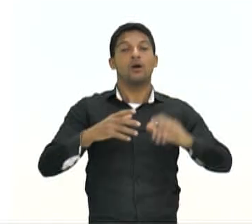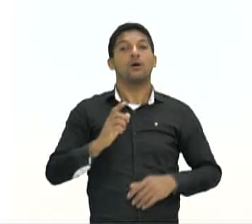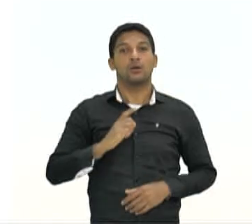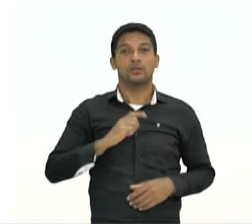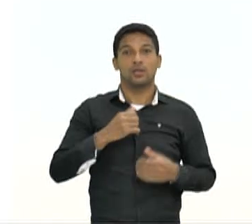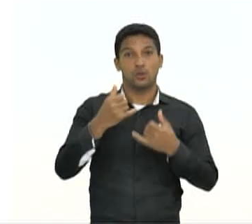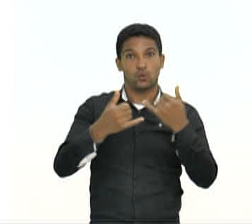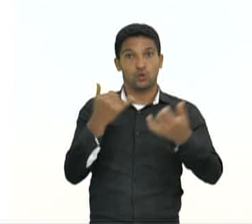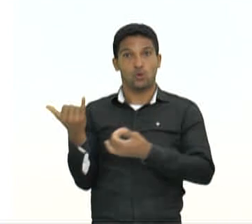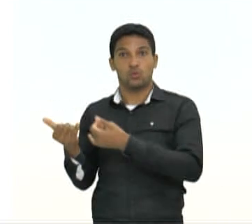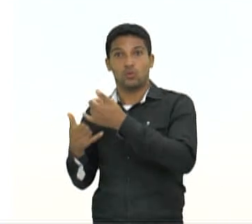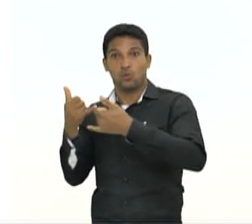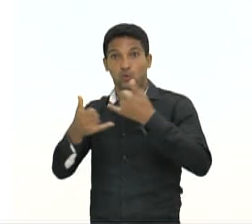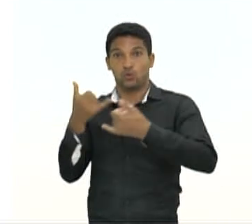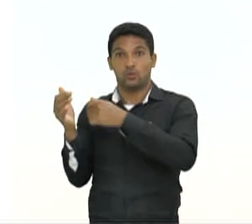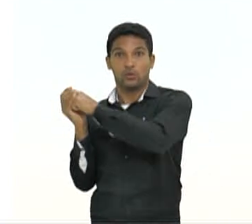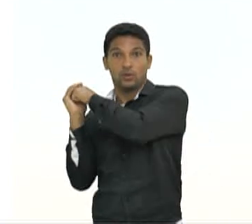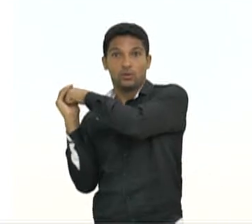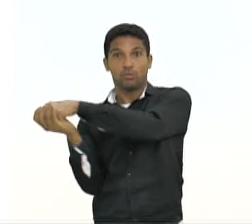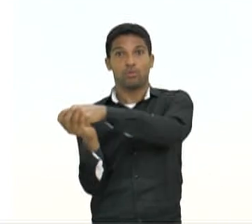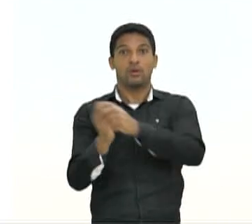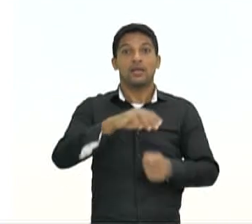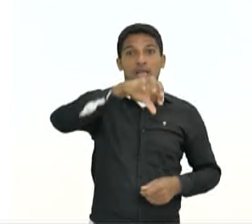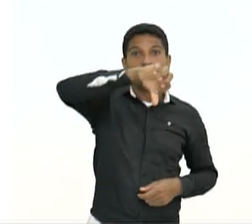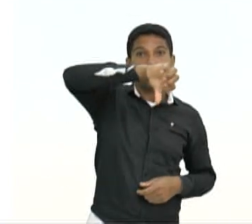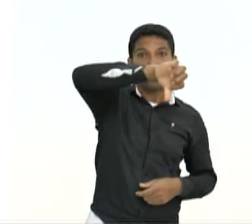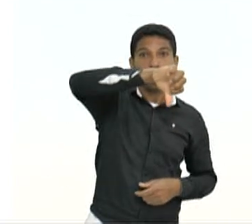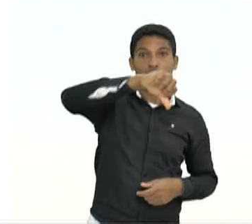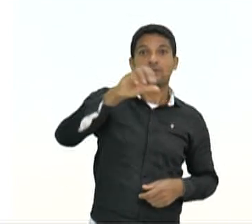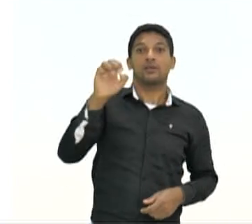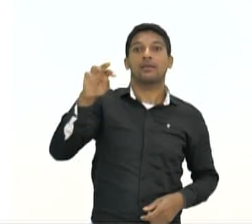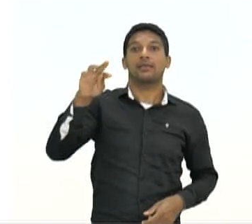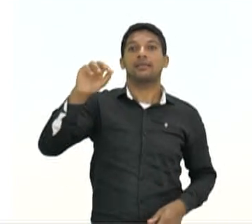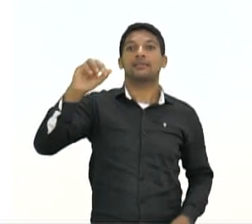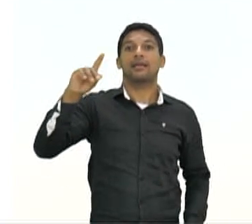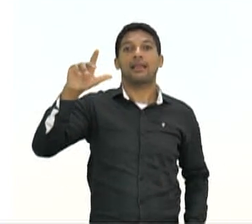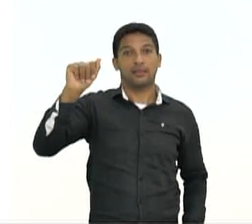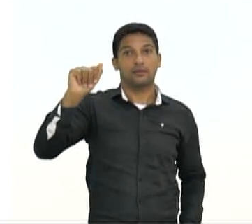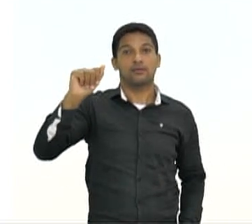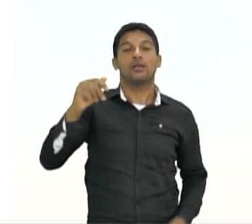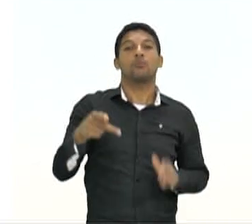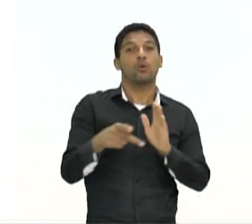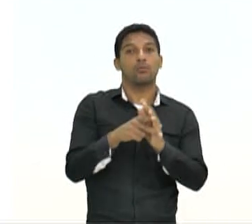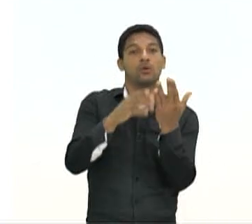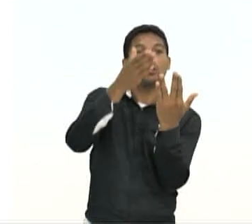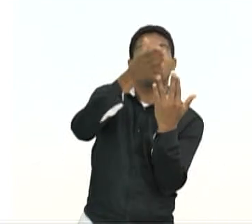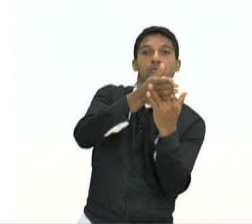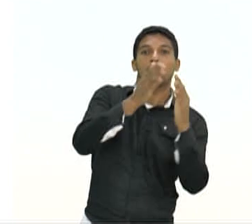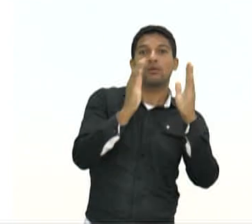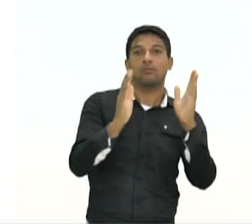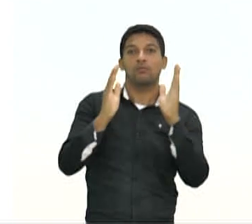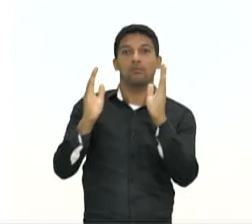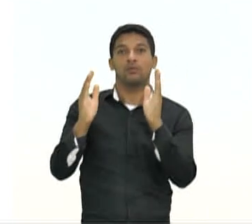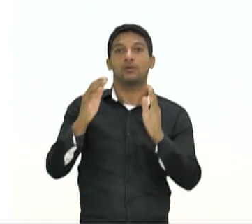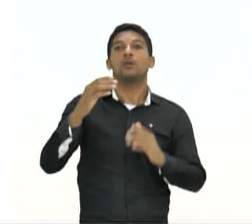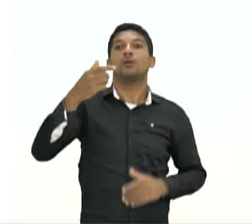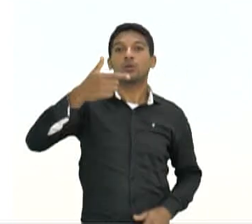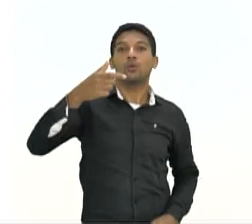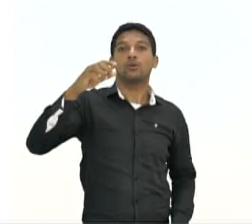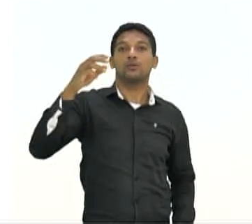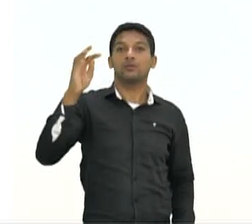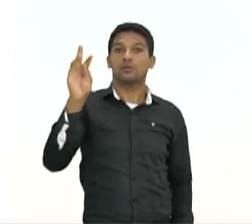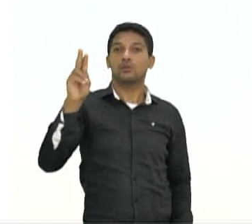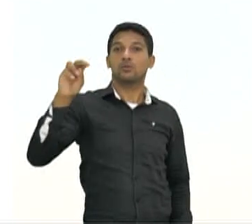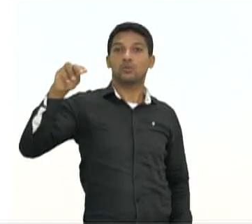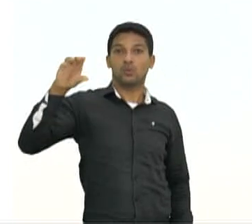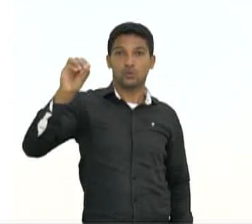entradas, que são caracterizadas na alternância entre ataque e defesa. Cada entrada possui 2 turnos, e para encerrar um turno é necessário eliminar